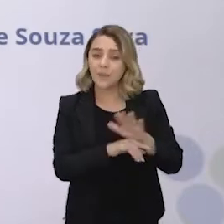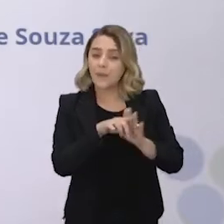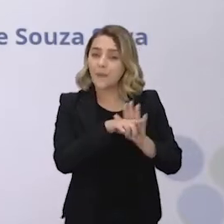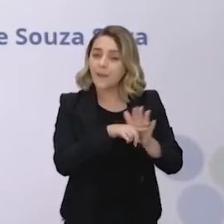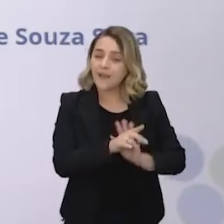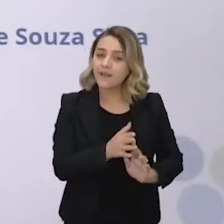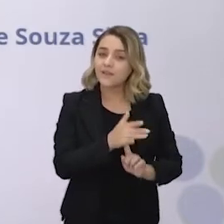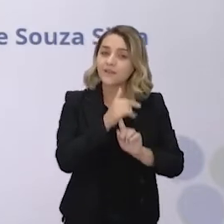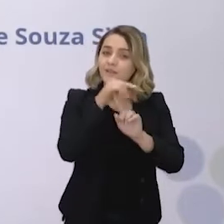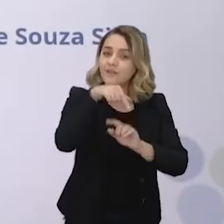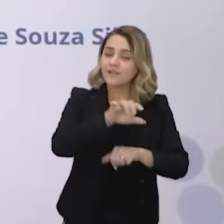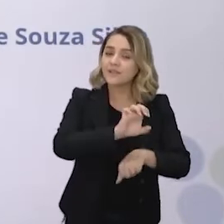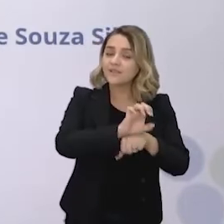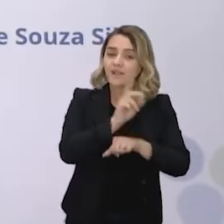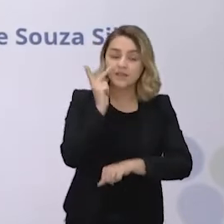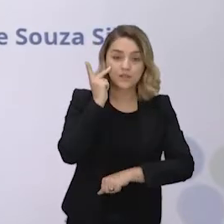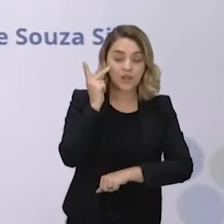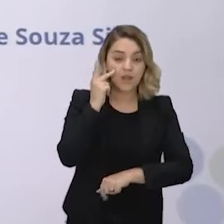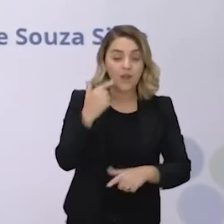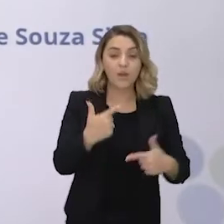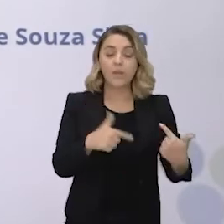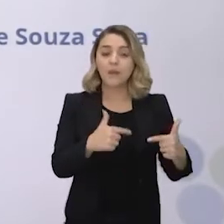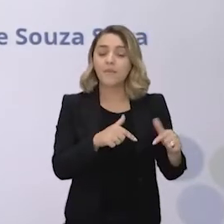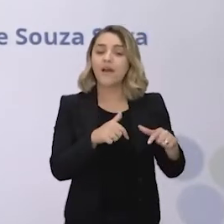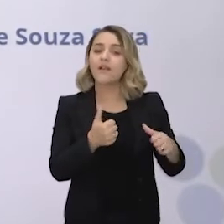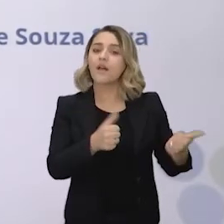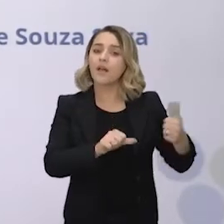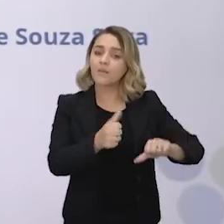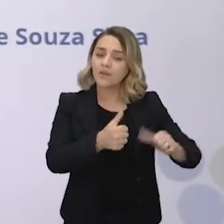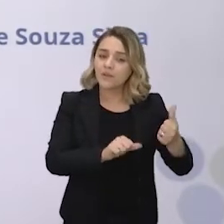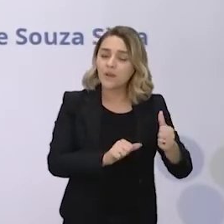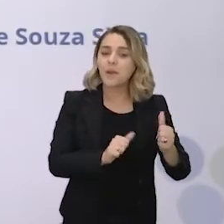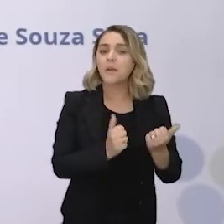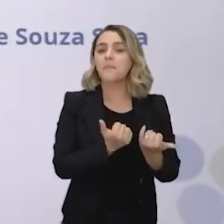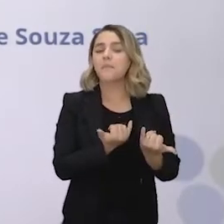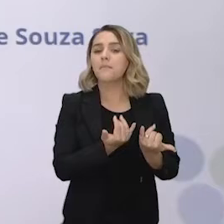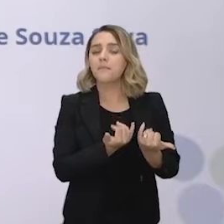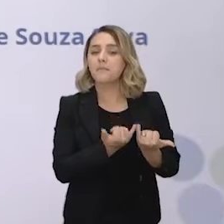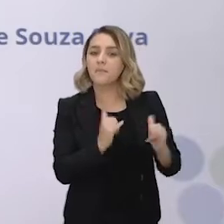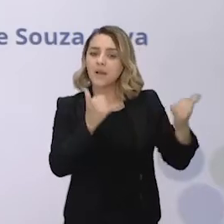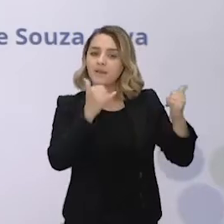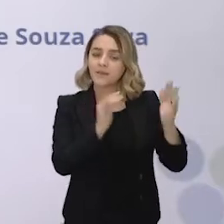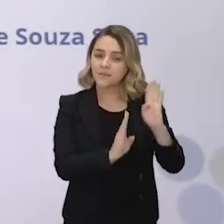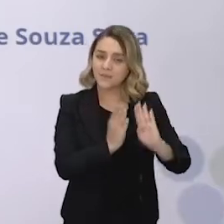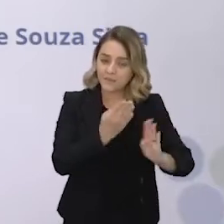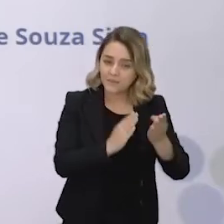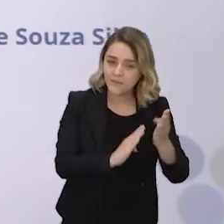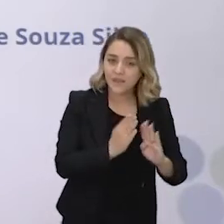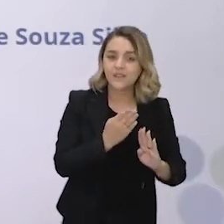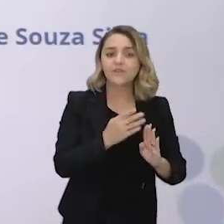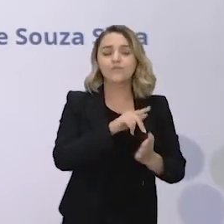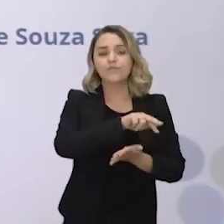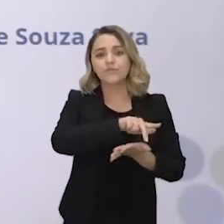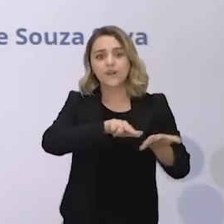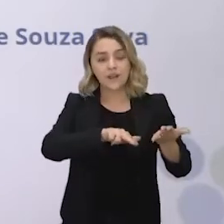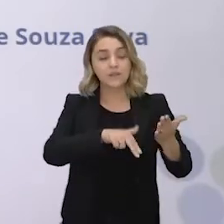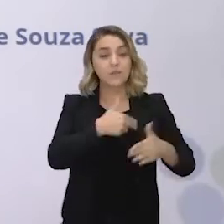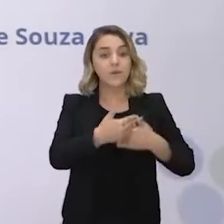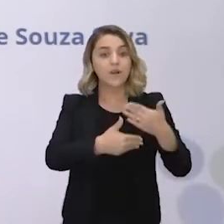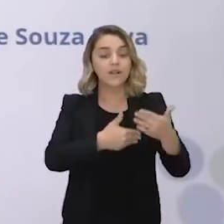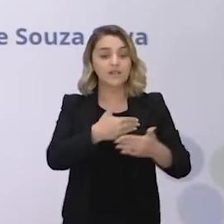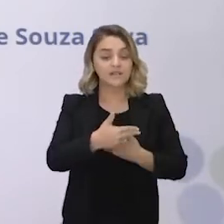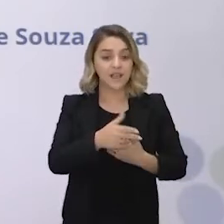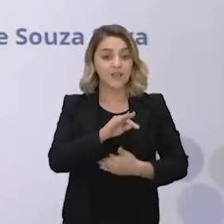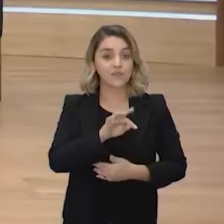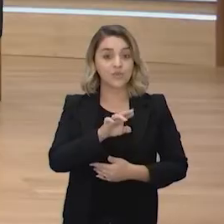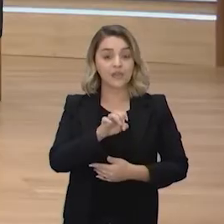Eu trabalho no Laboratório de Bioenergia e Eficiência Energética lá, trabalhando aí com biomassas e processos termoquímicos, né? A gente